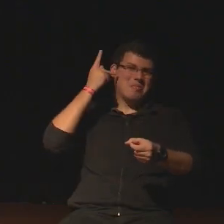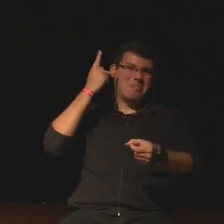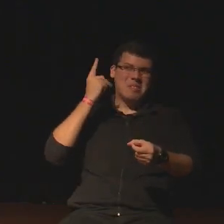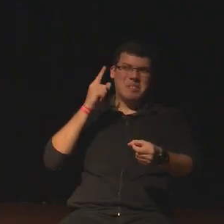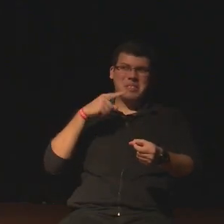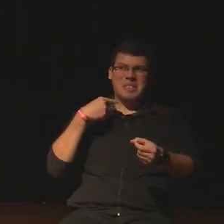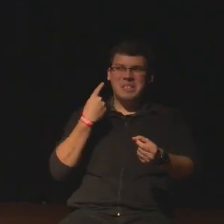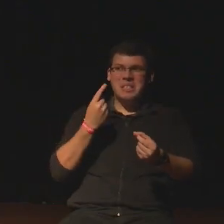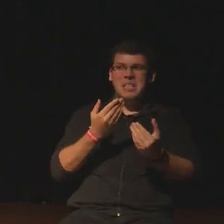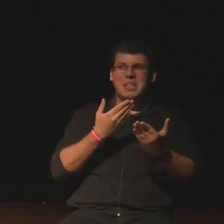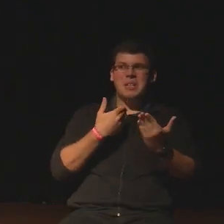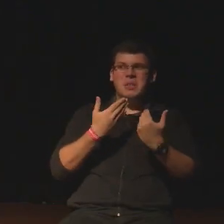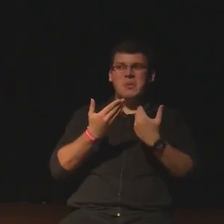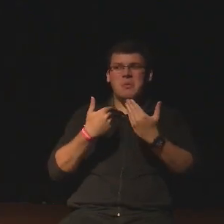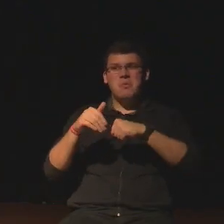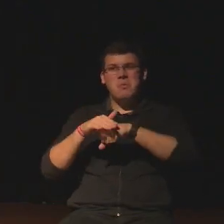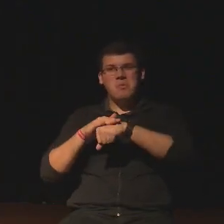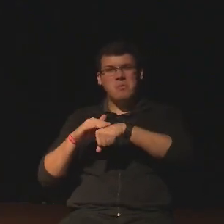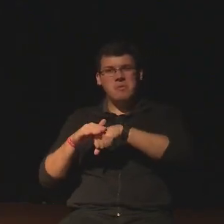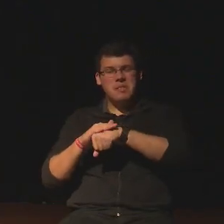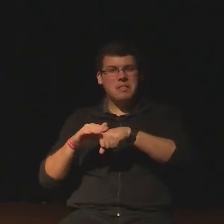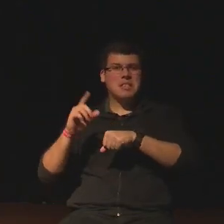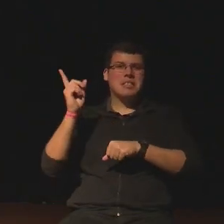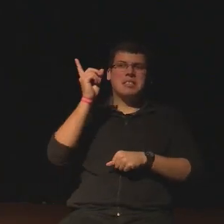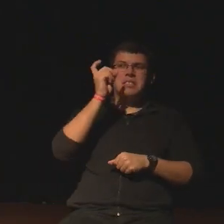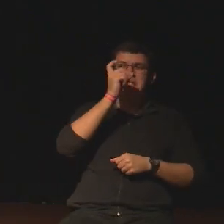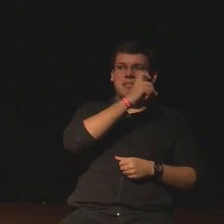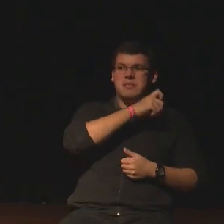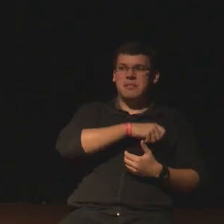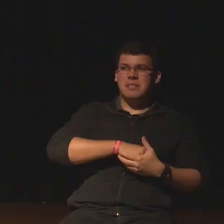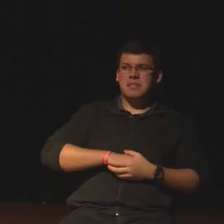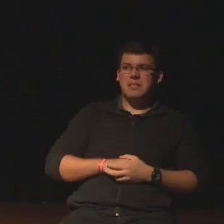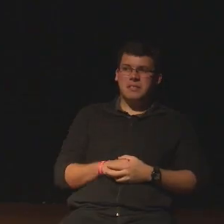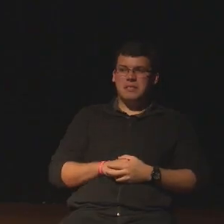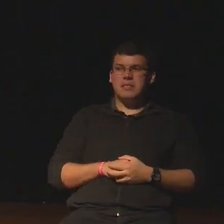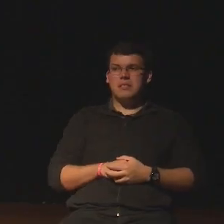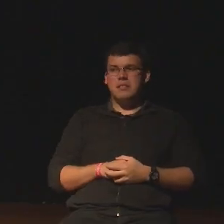debater qualificação em São Paulo.